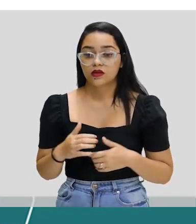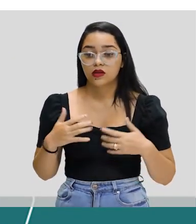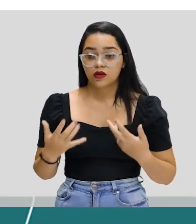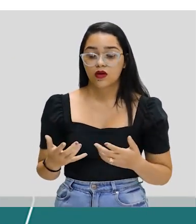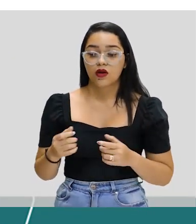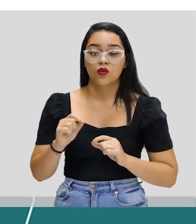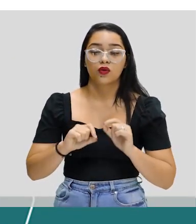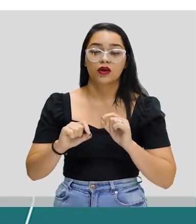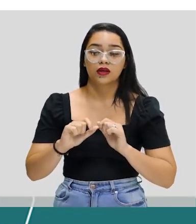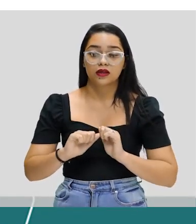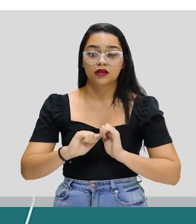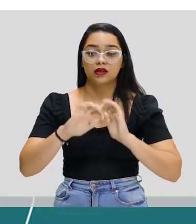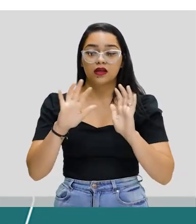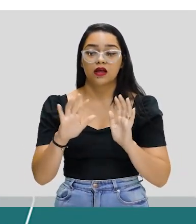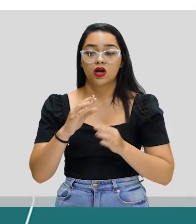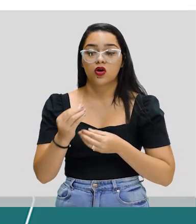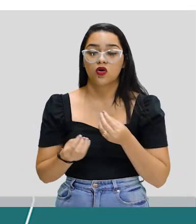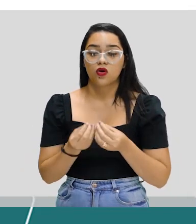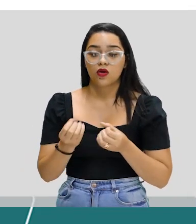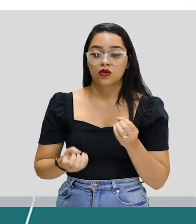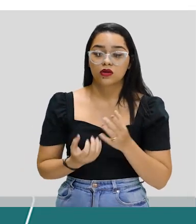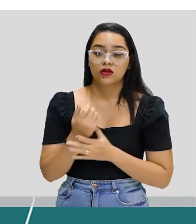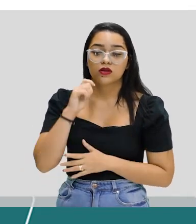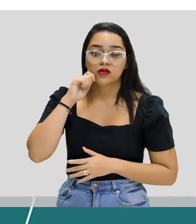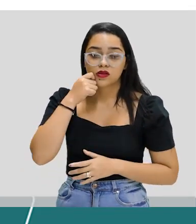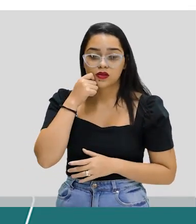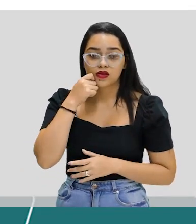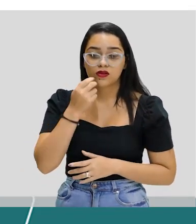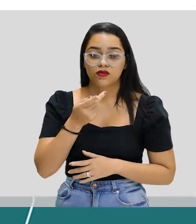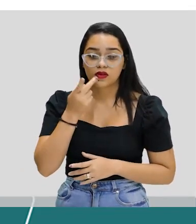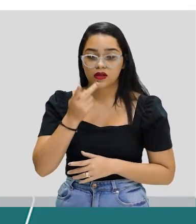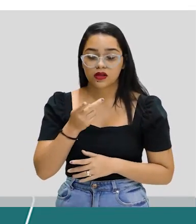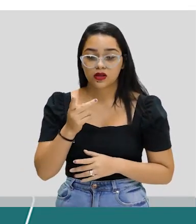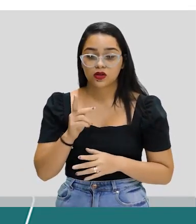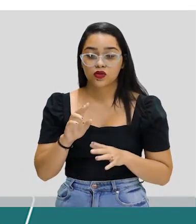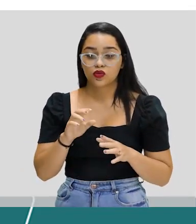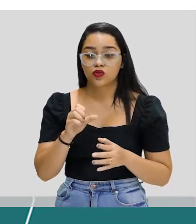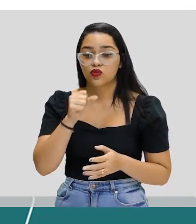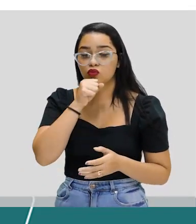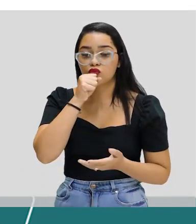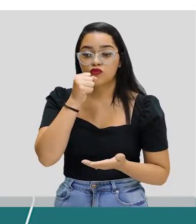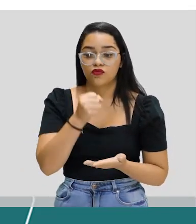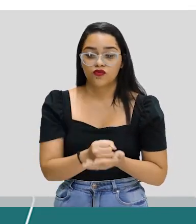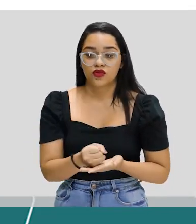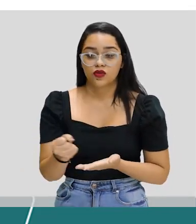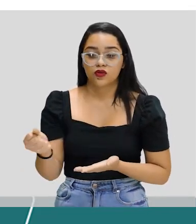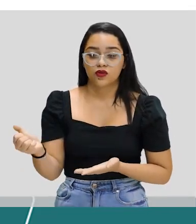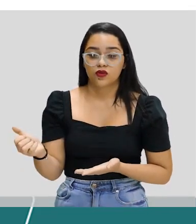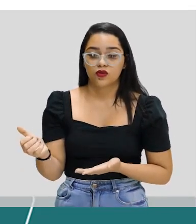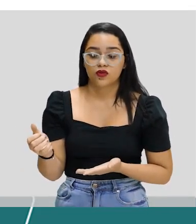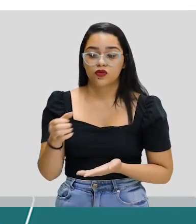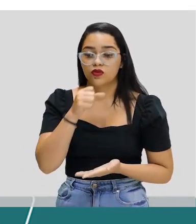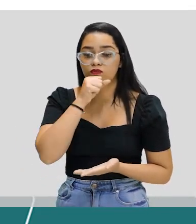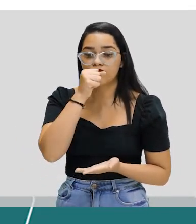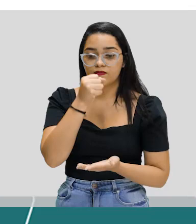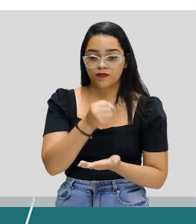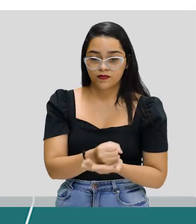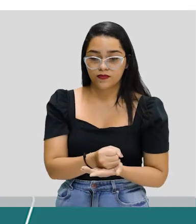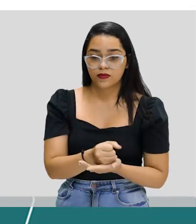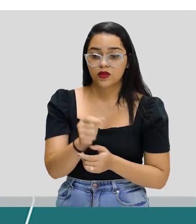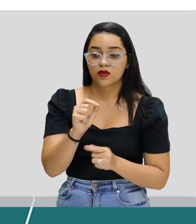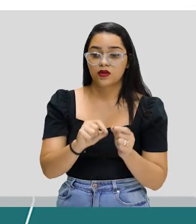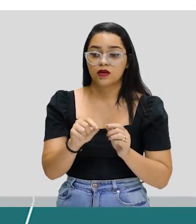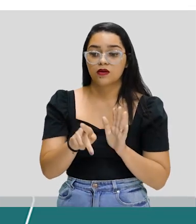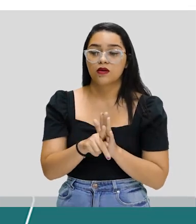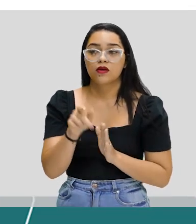parágrafo fica explícita que a função de produzir o pão, mencionada no Velho Testamento,